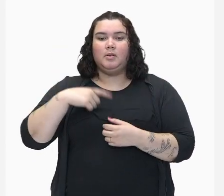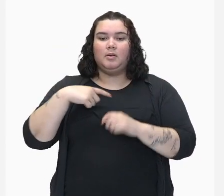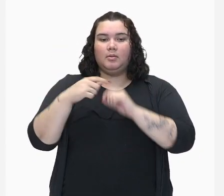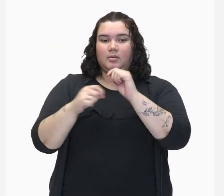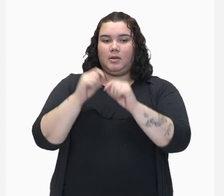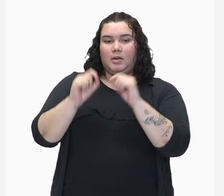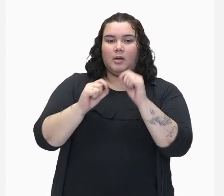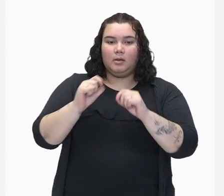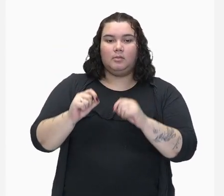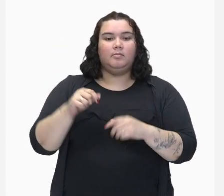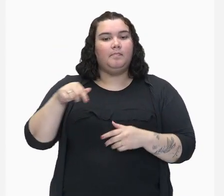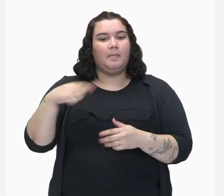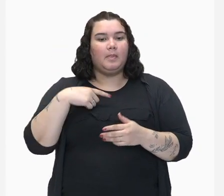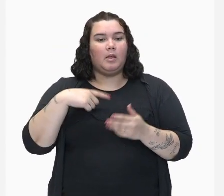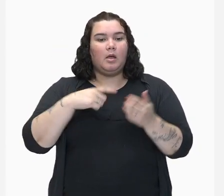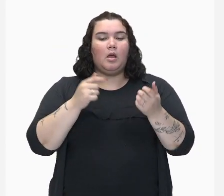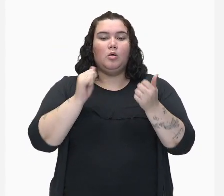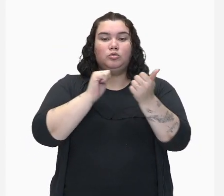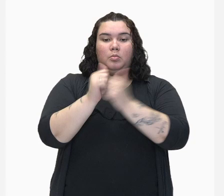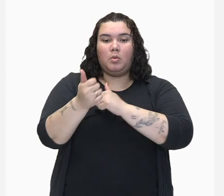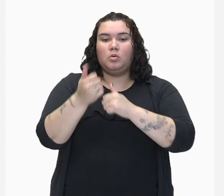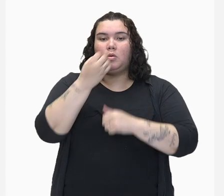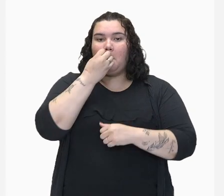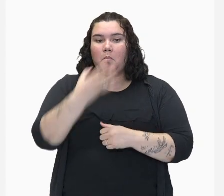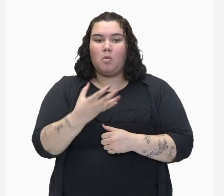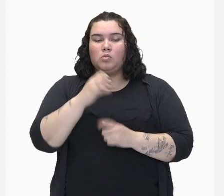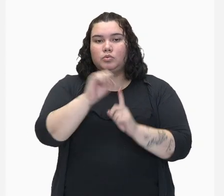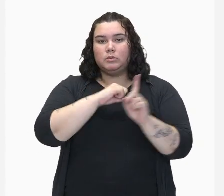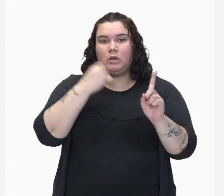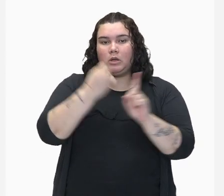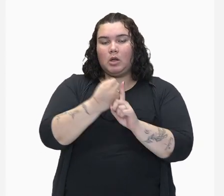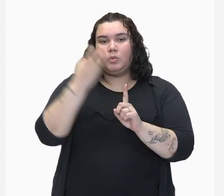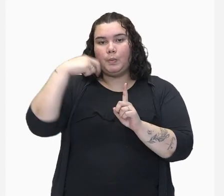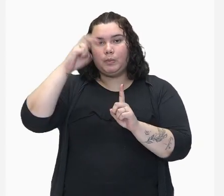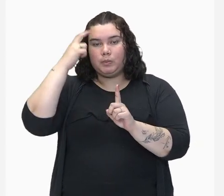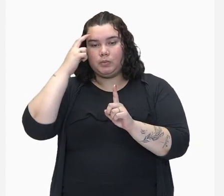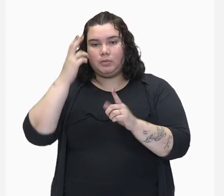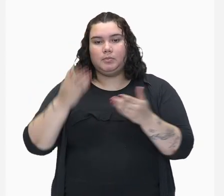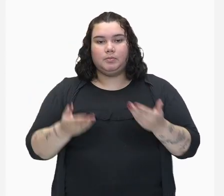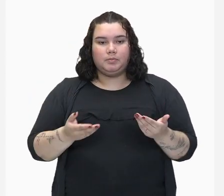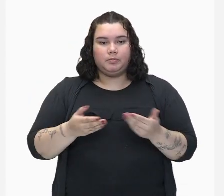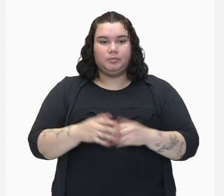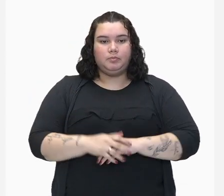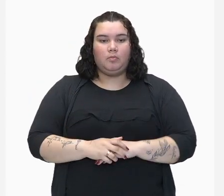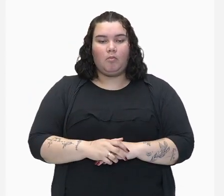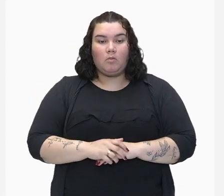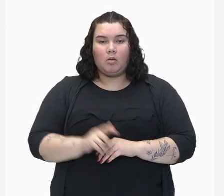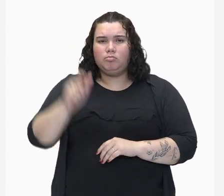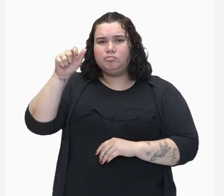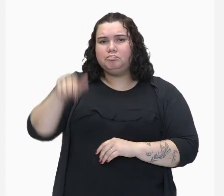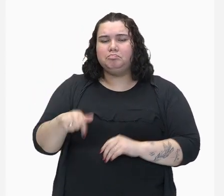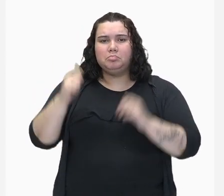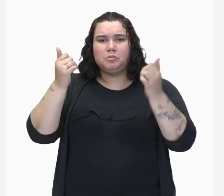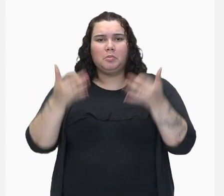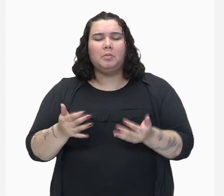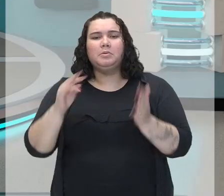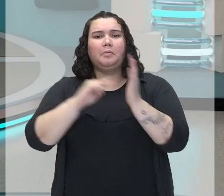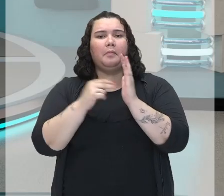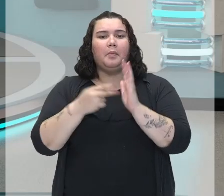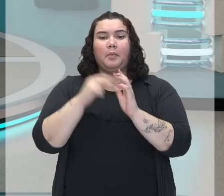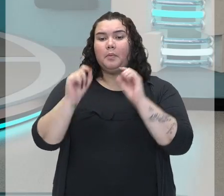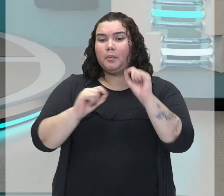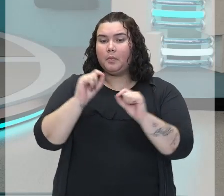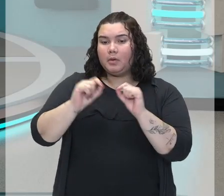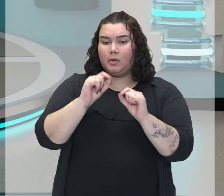disputas sociais e culturais. O que ele quis dizer com isso, Pierre Bourdieu? Ele quis dizer que